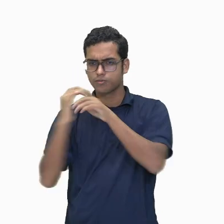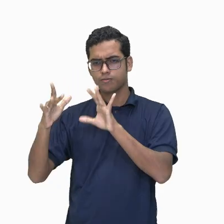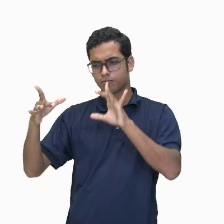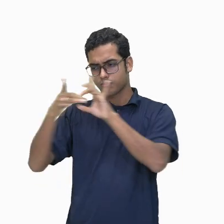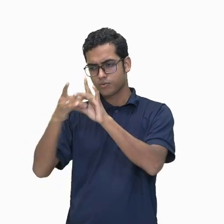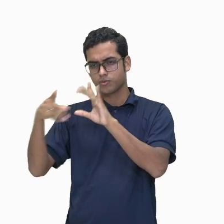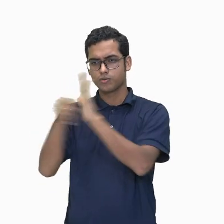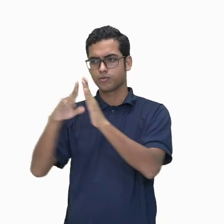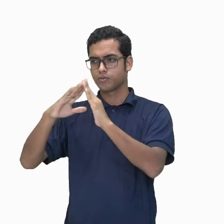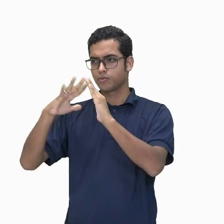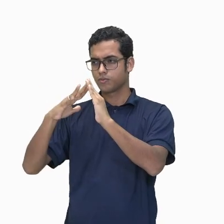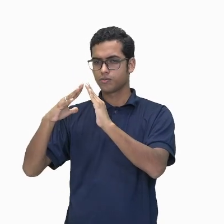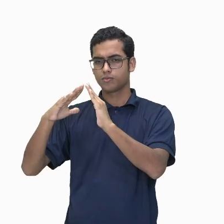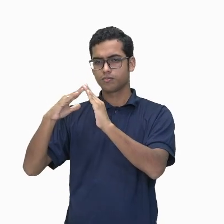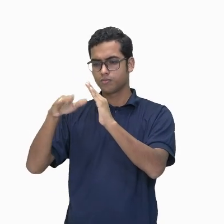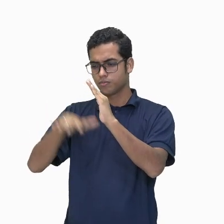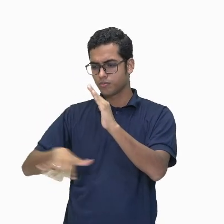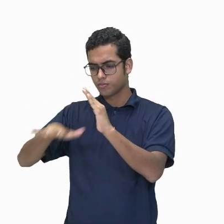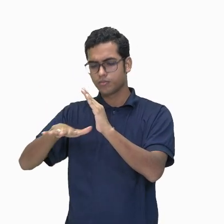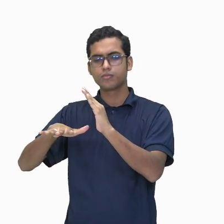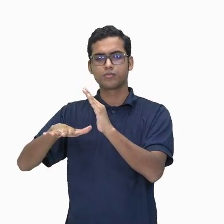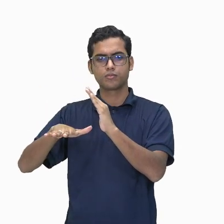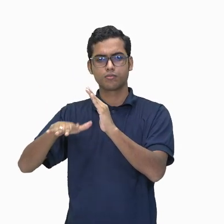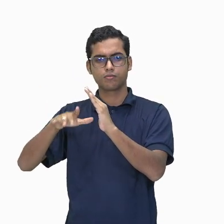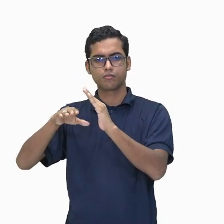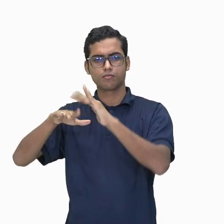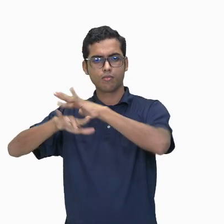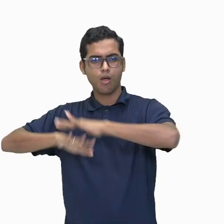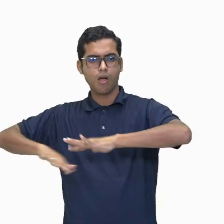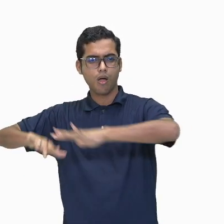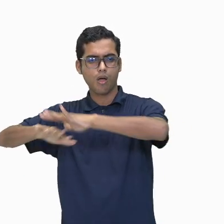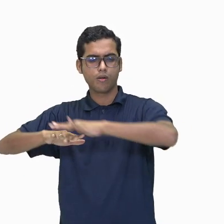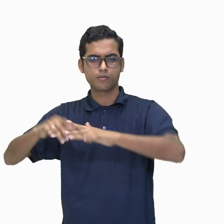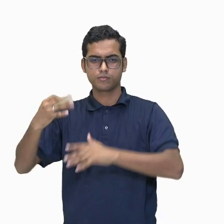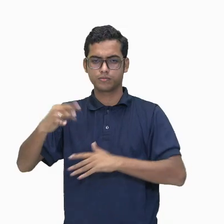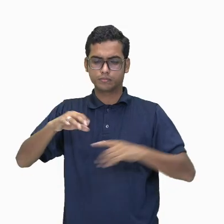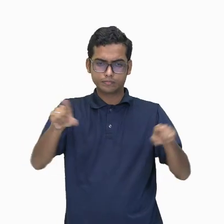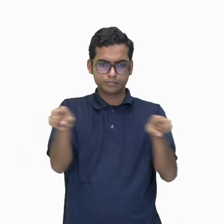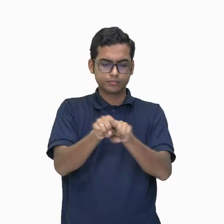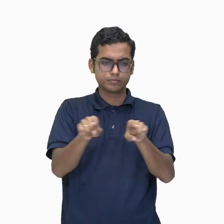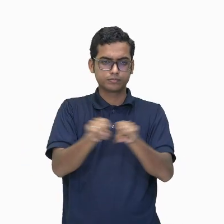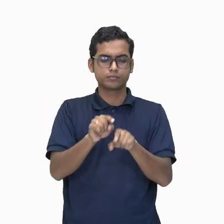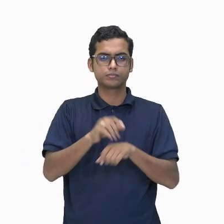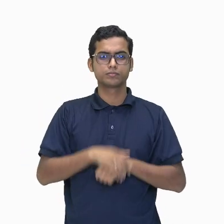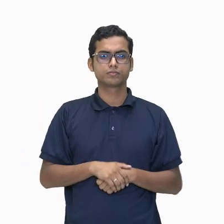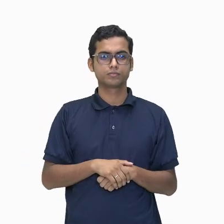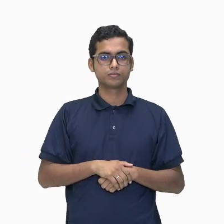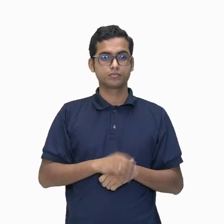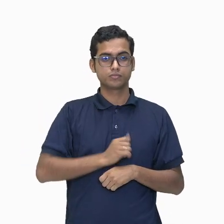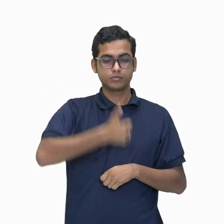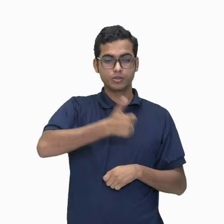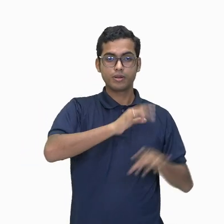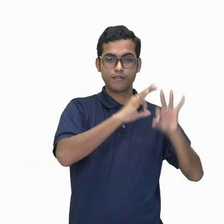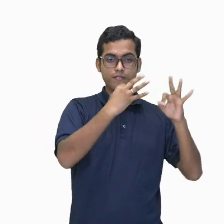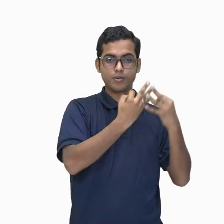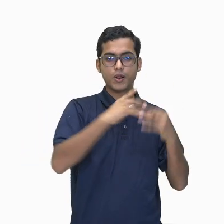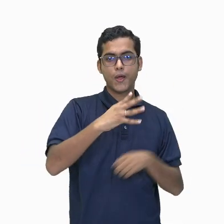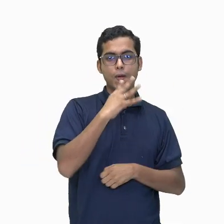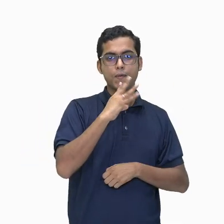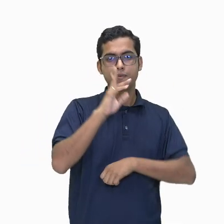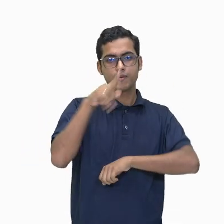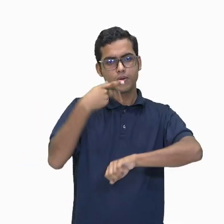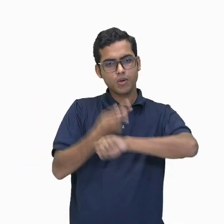Ok? A primeira é a família como conhecemos. A segunda é a família que se forma ao longo da